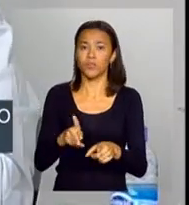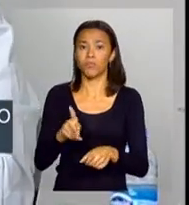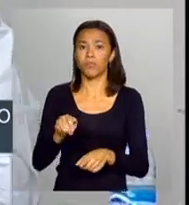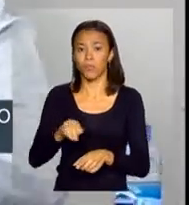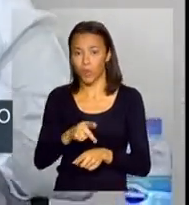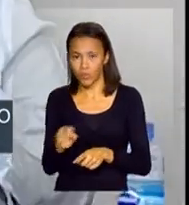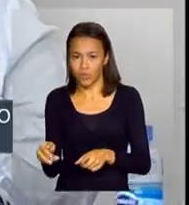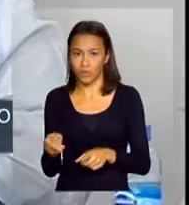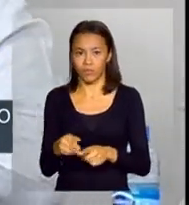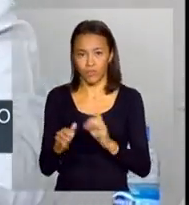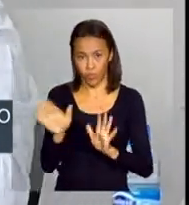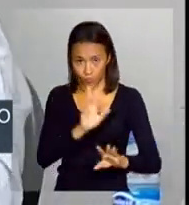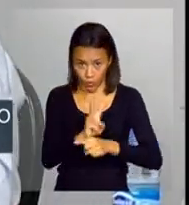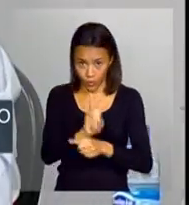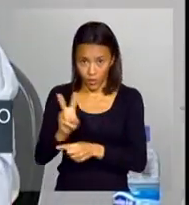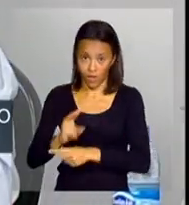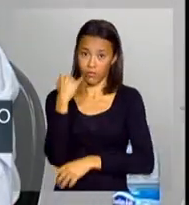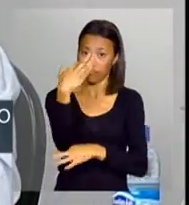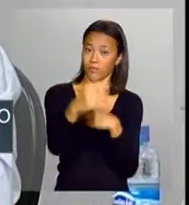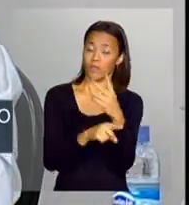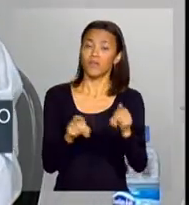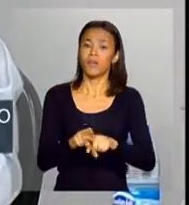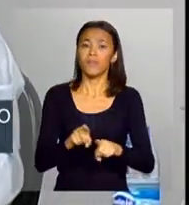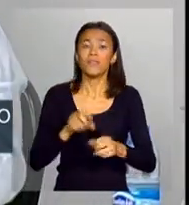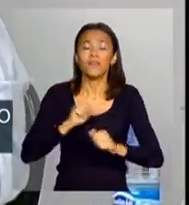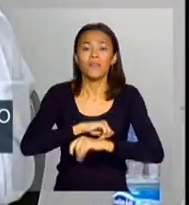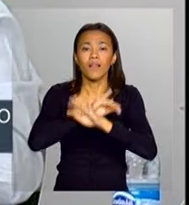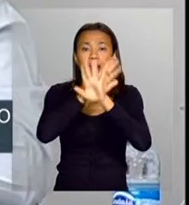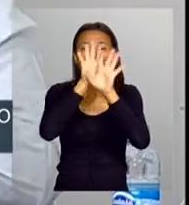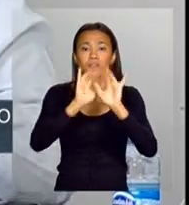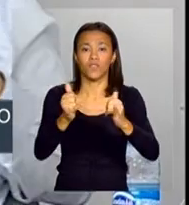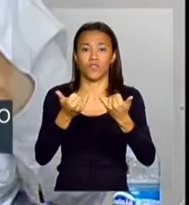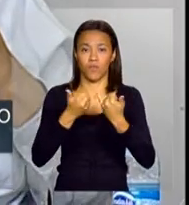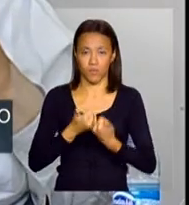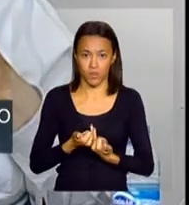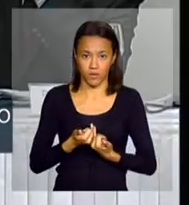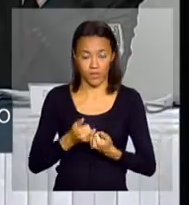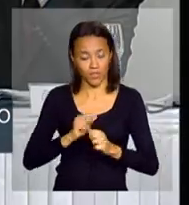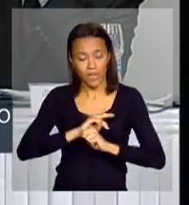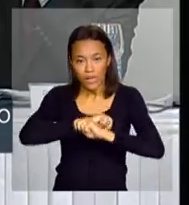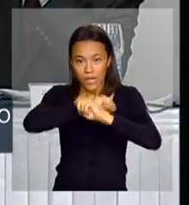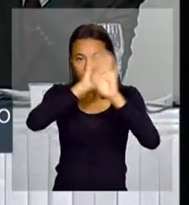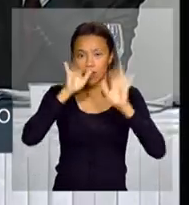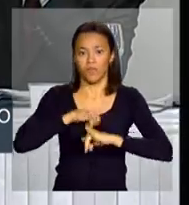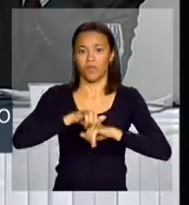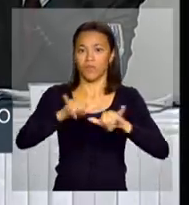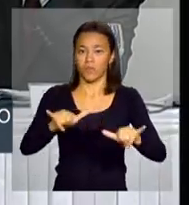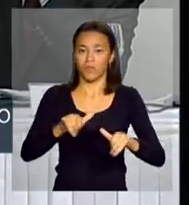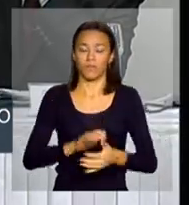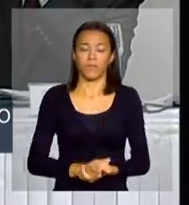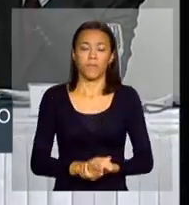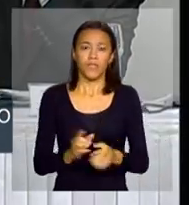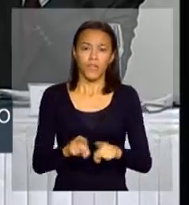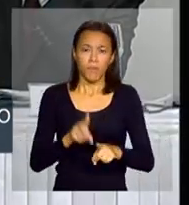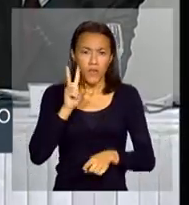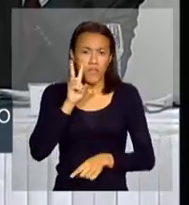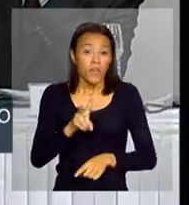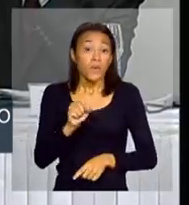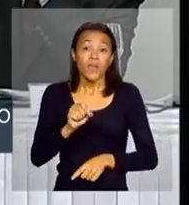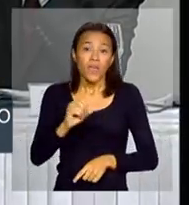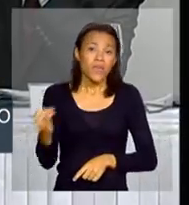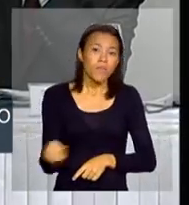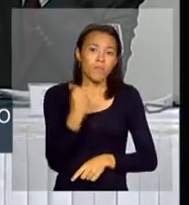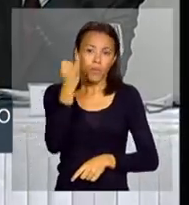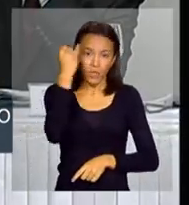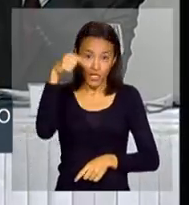sustentável. E, portanto, e de transparência nas informações. Absoluta transparência. E tá, o que é essencial nesse